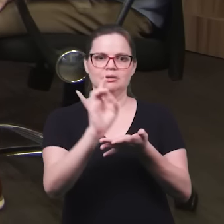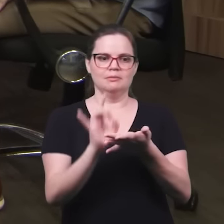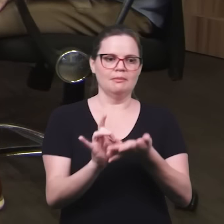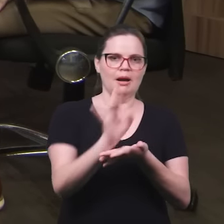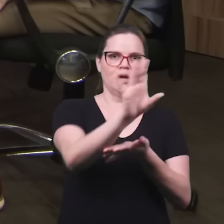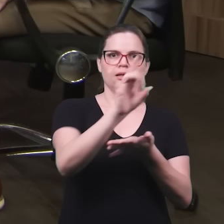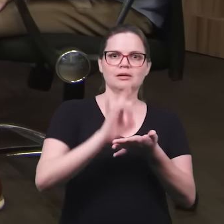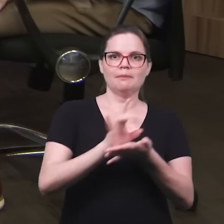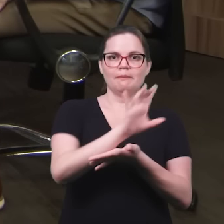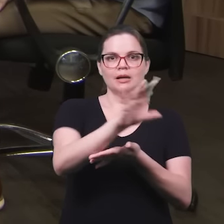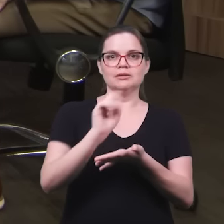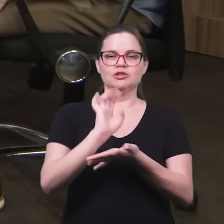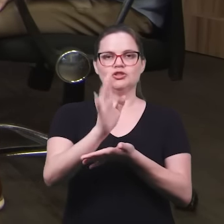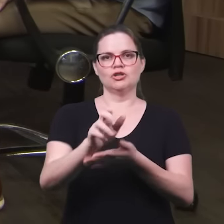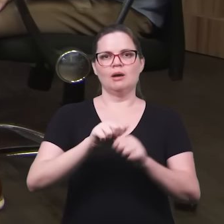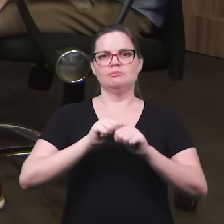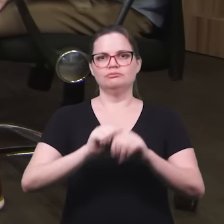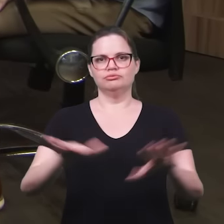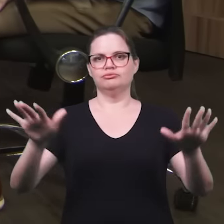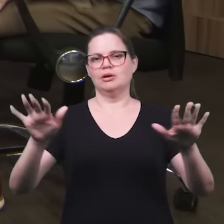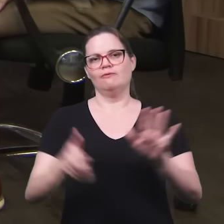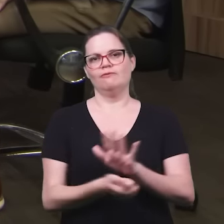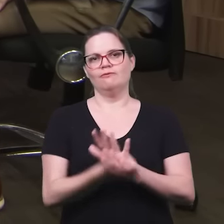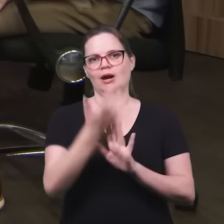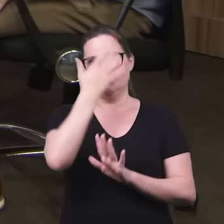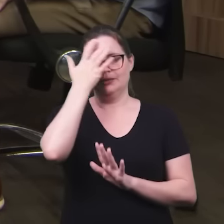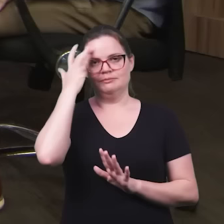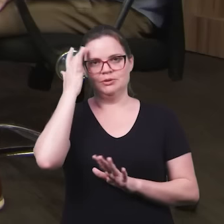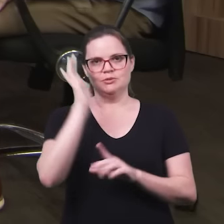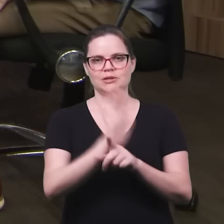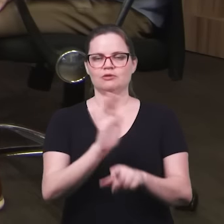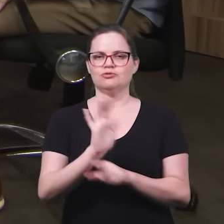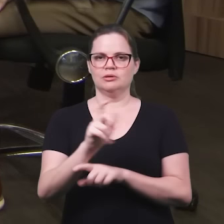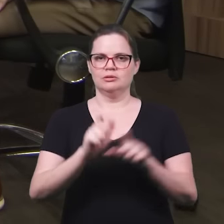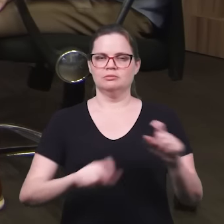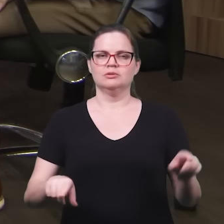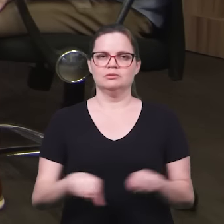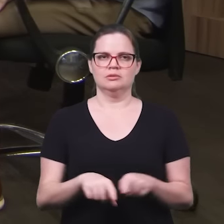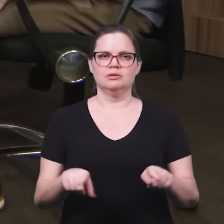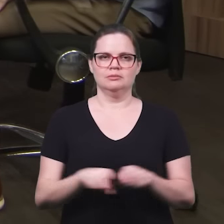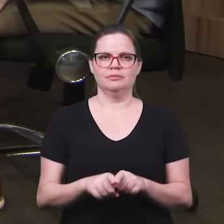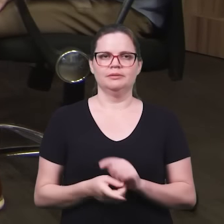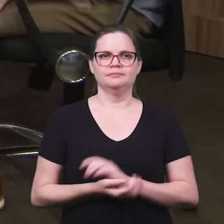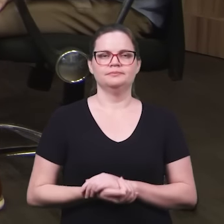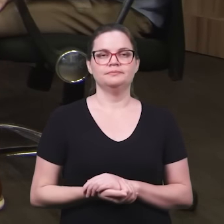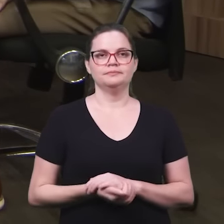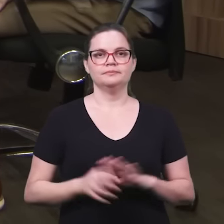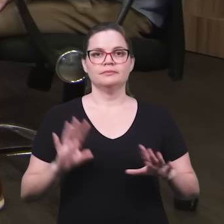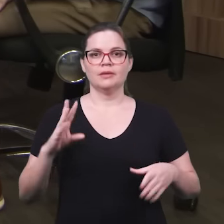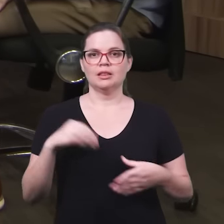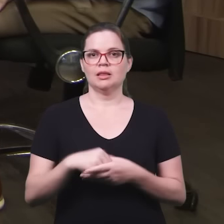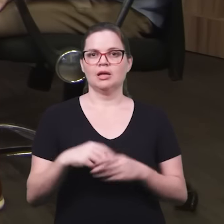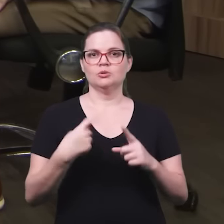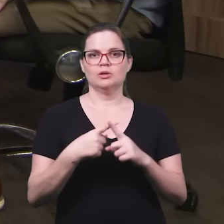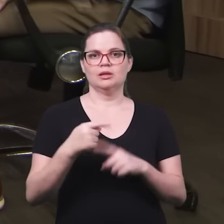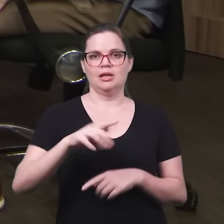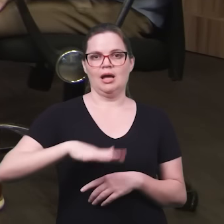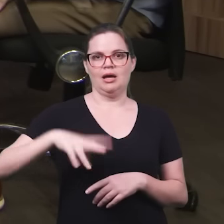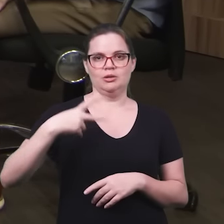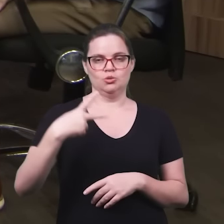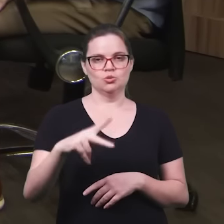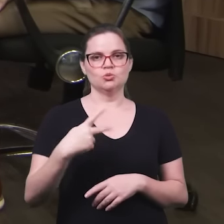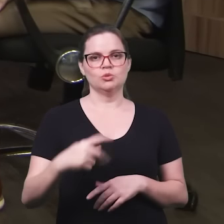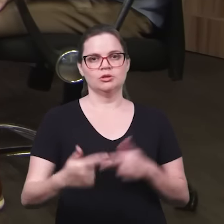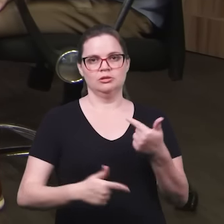fosse uma rede. Quando você vê, o seu conteúdo alcançou milhões e ajudando as pessoas, ajudando a transformar a vida delas dentro daquilo que é a sua área de